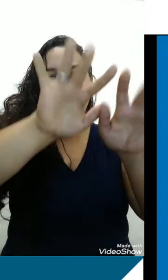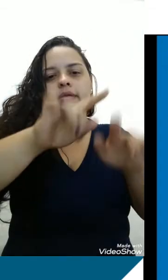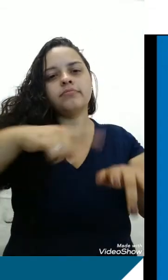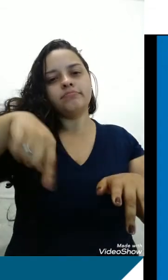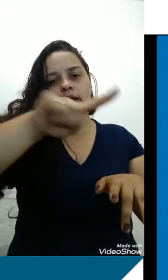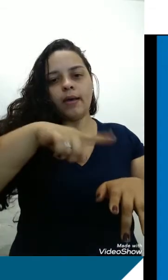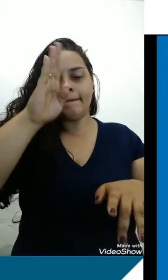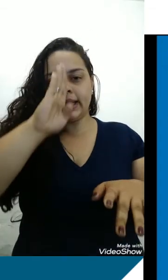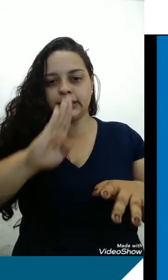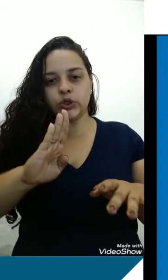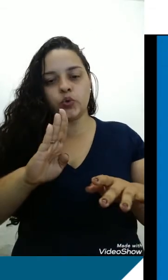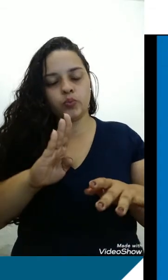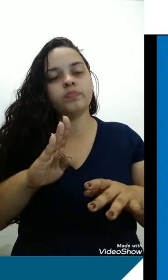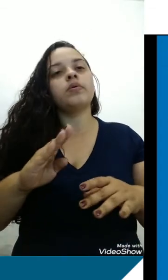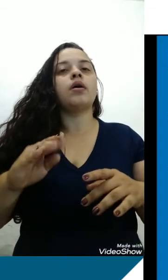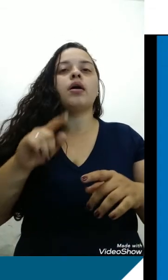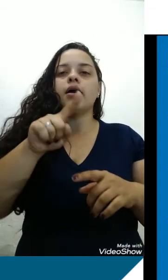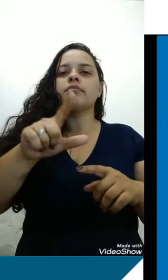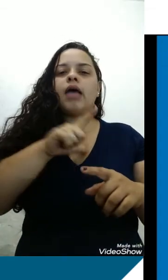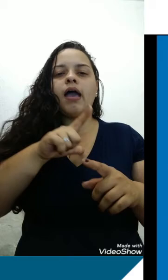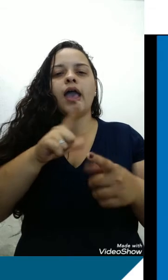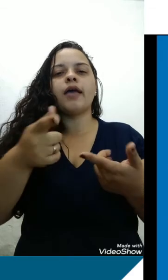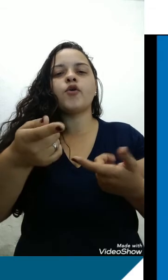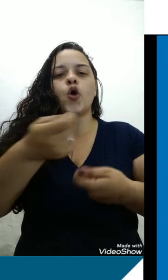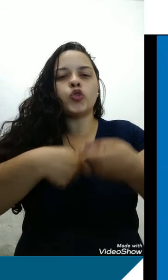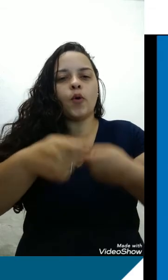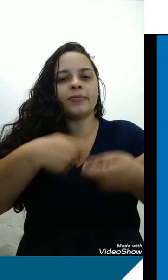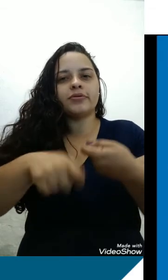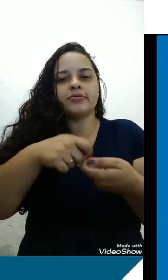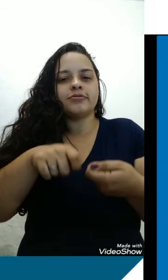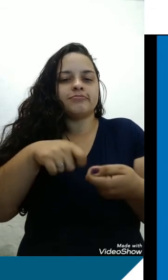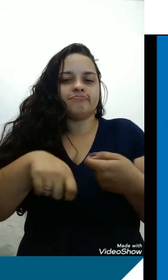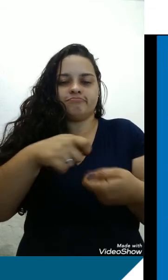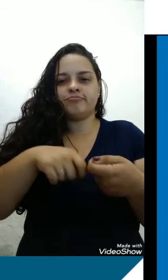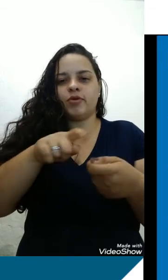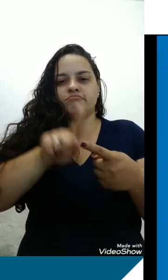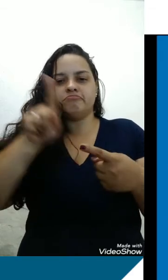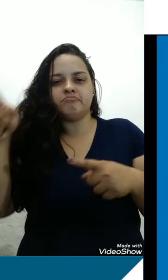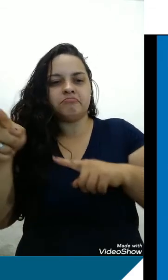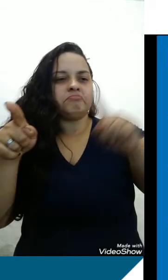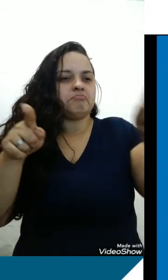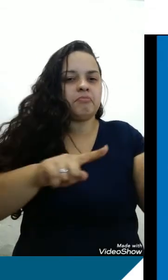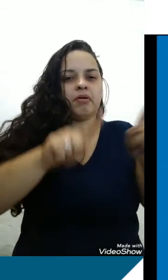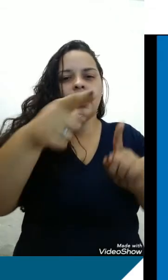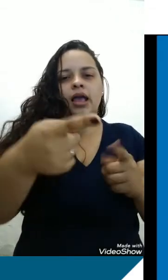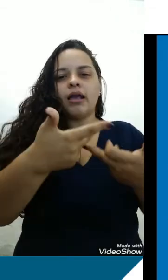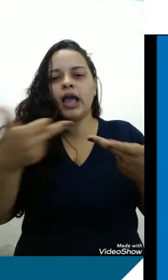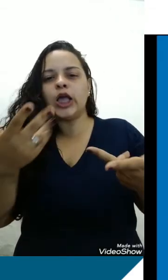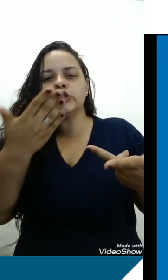território, passando pela variedade econômica colonial, com a produção de drogas do sertão, de pecuária,